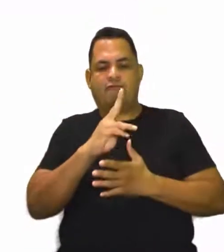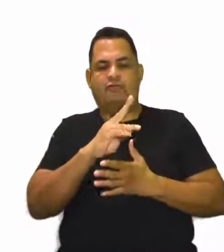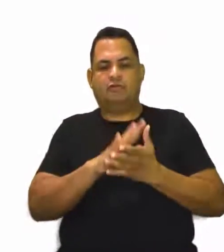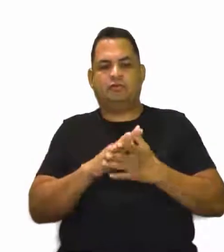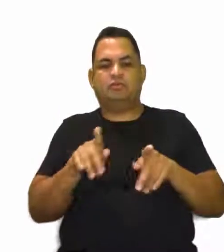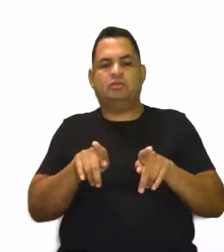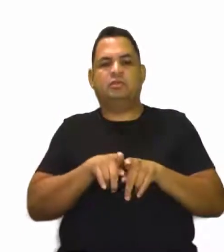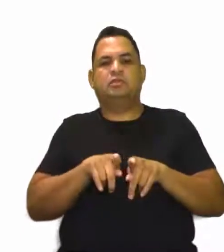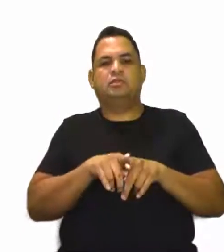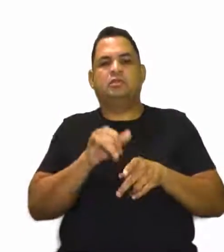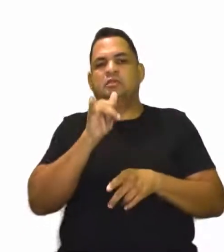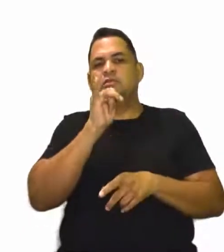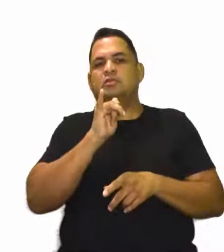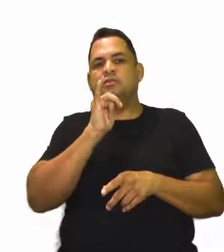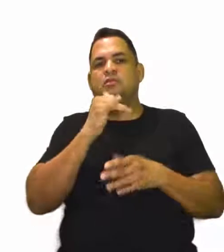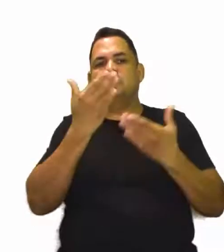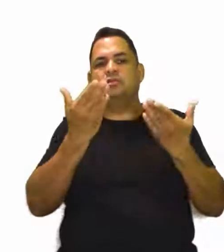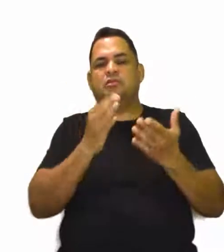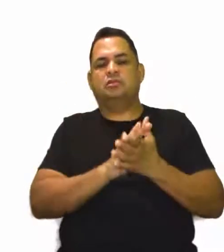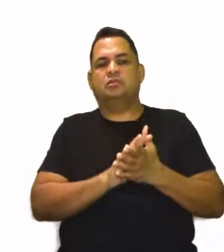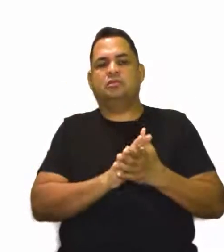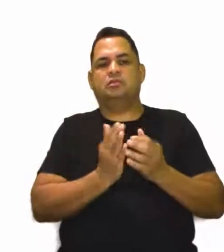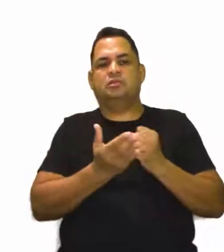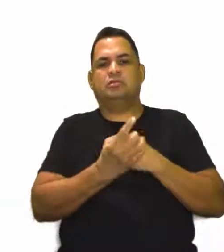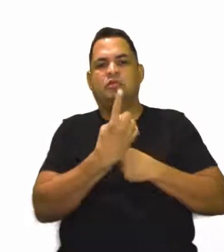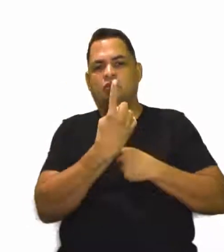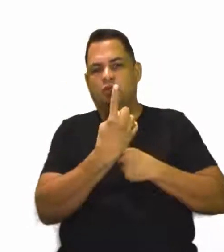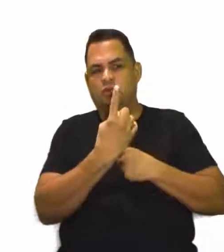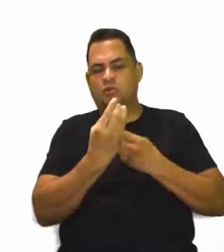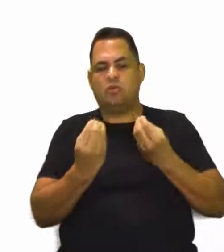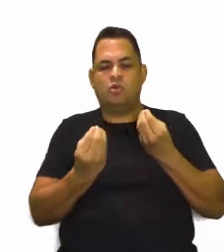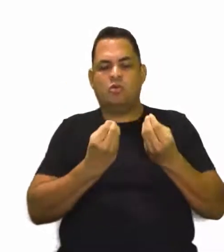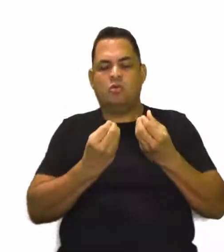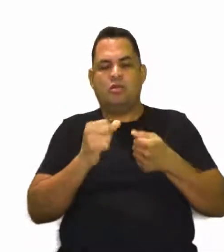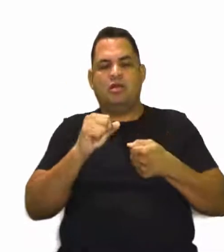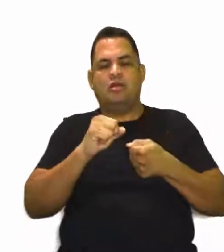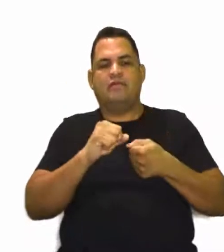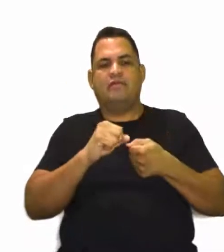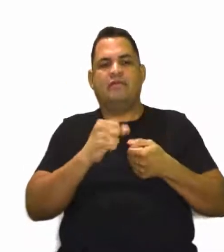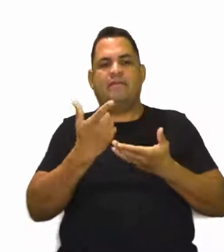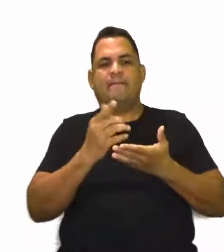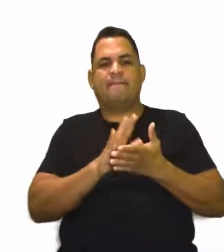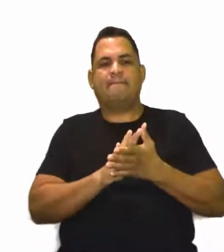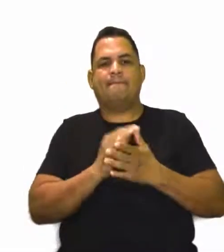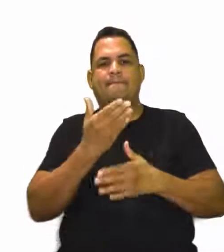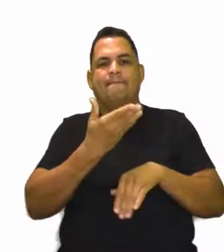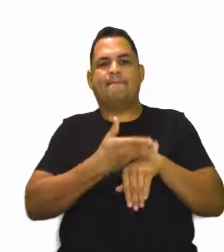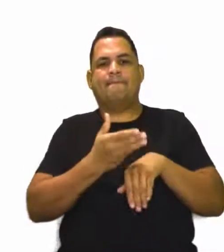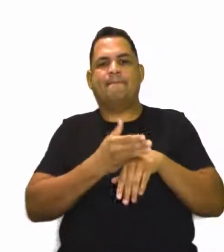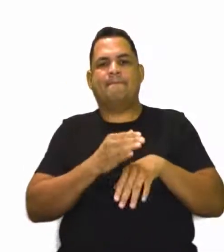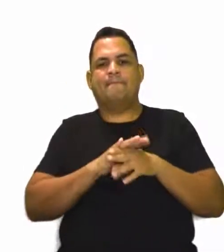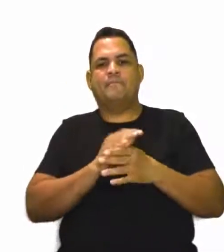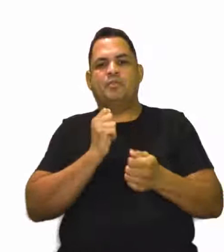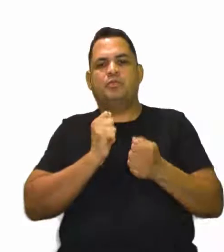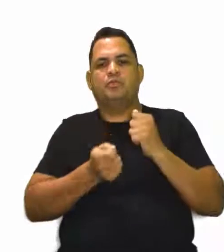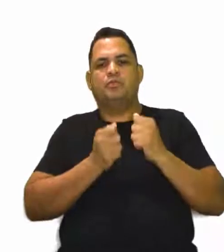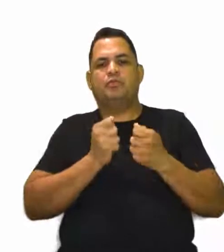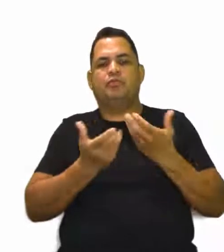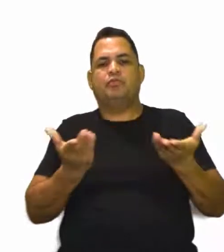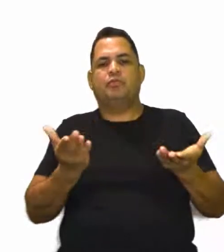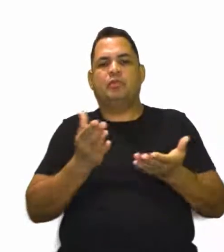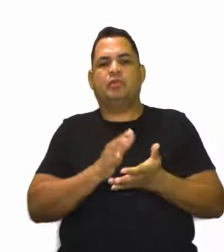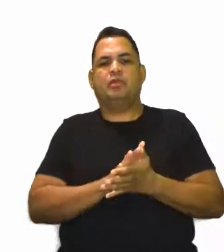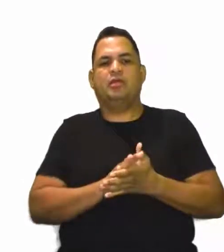nós exemplificamos uma sessão ou como é realizado o treinamento funcional. Então,